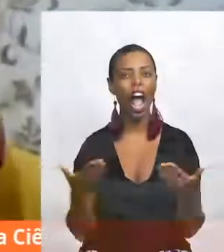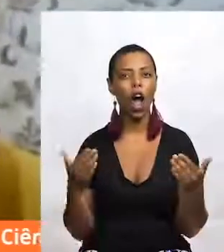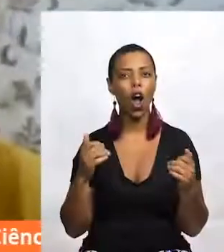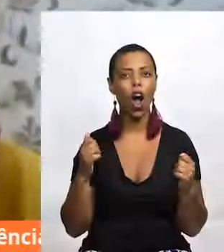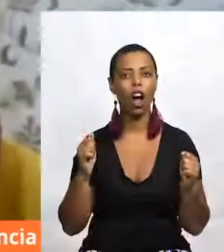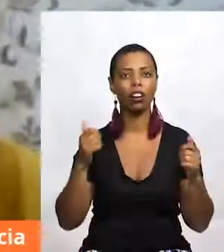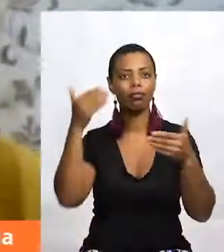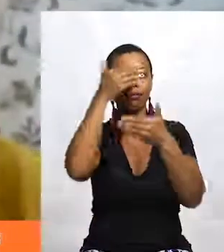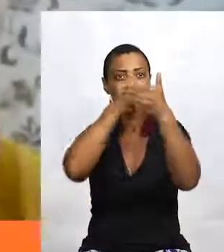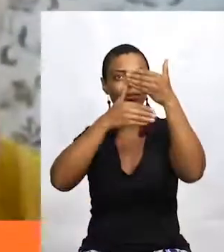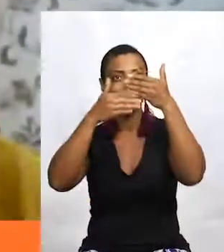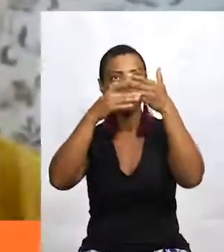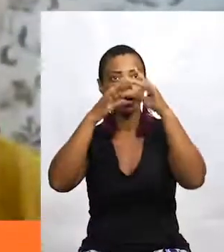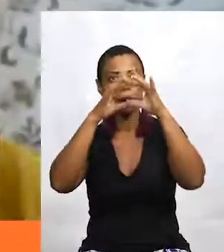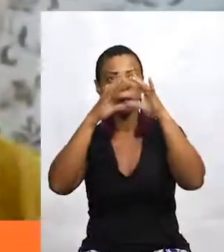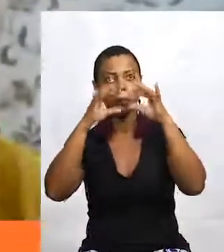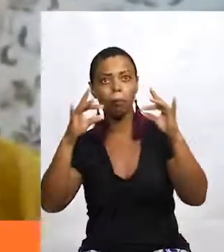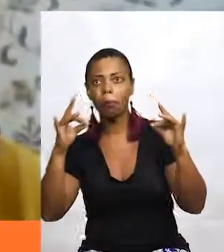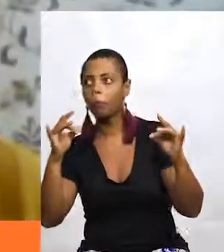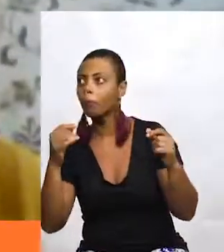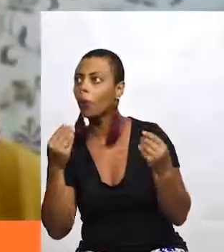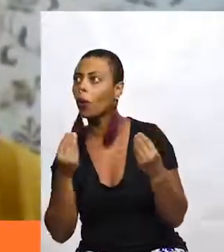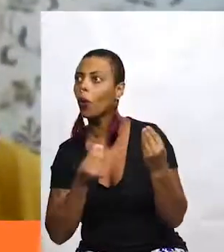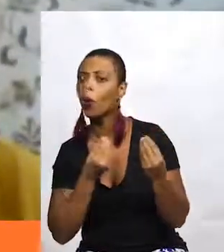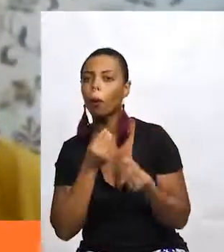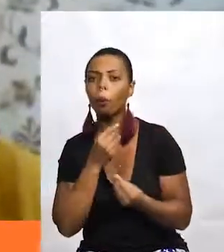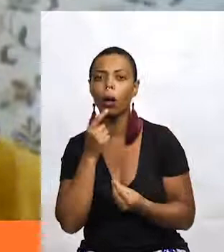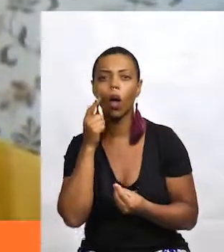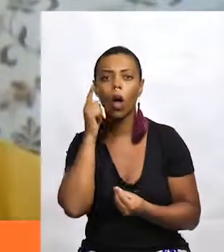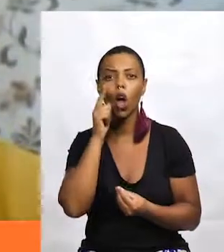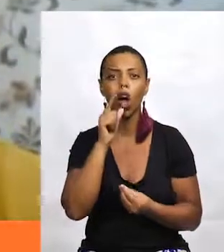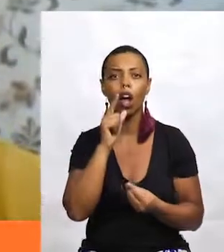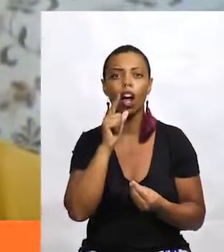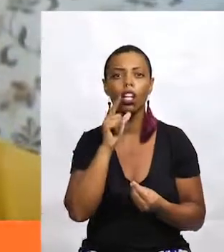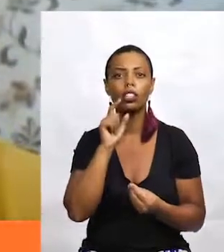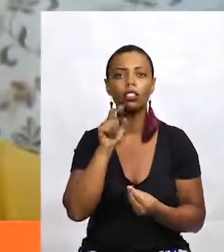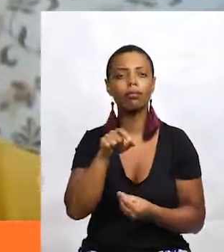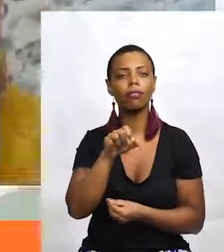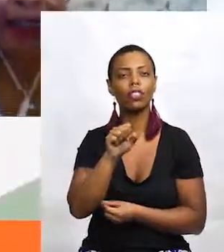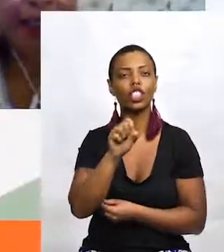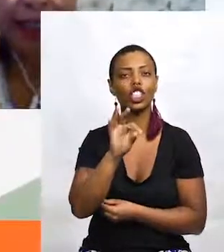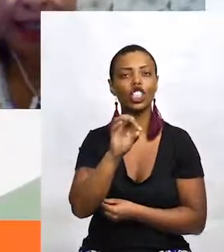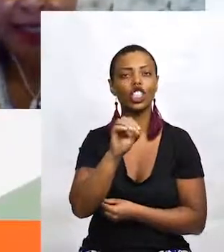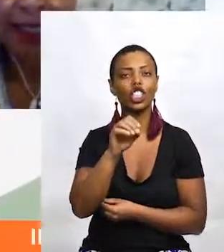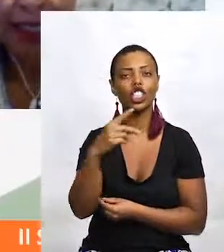parar, em algum lugar eu tenho que parar, stop screen.